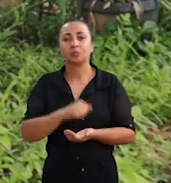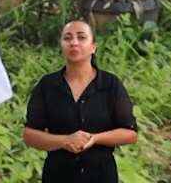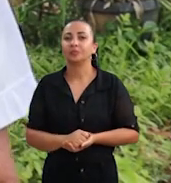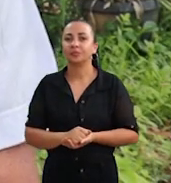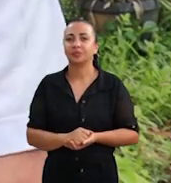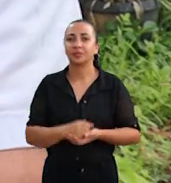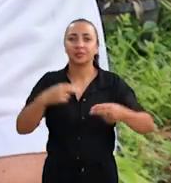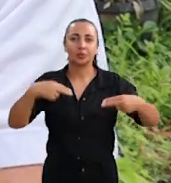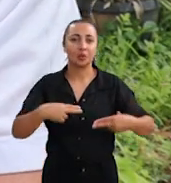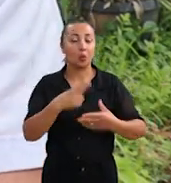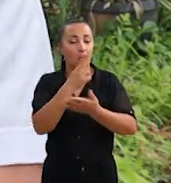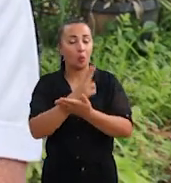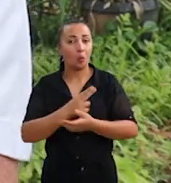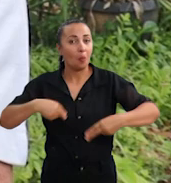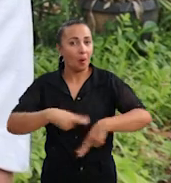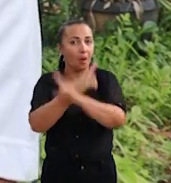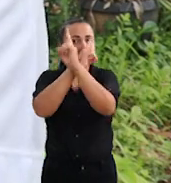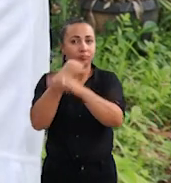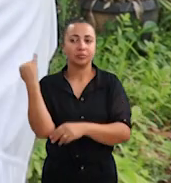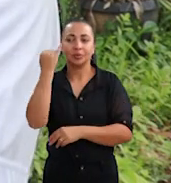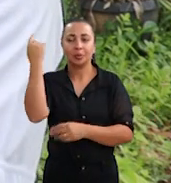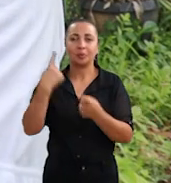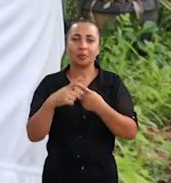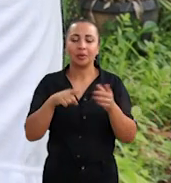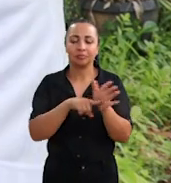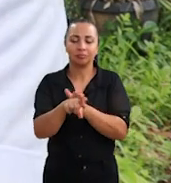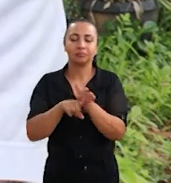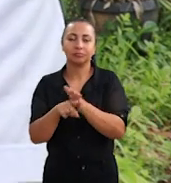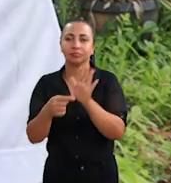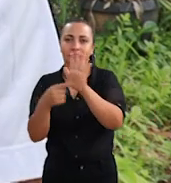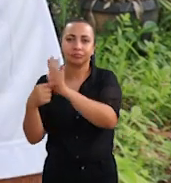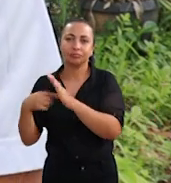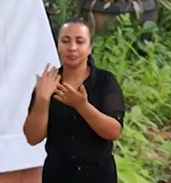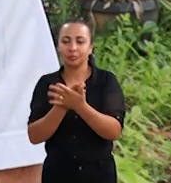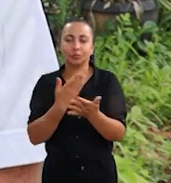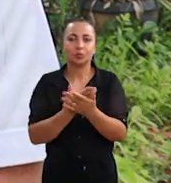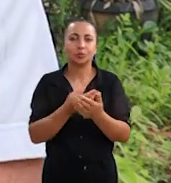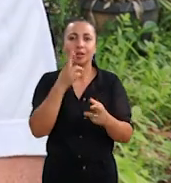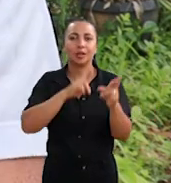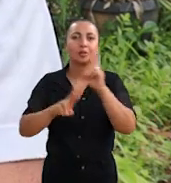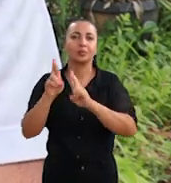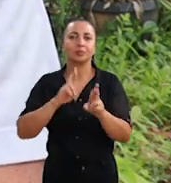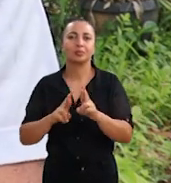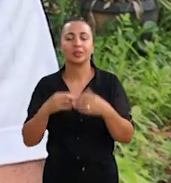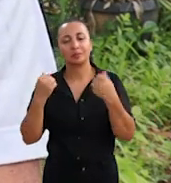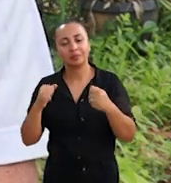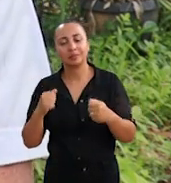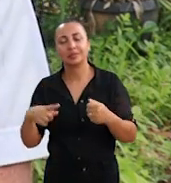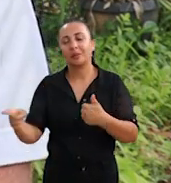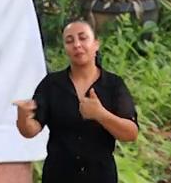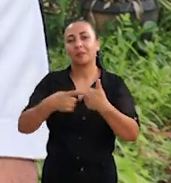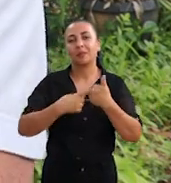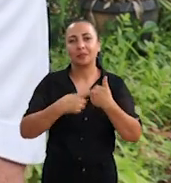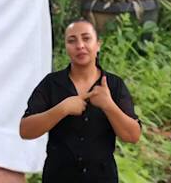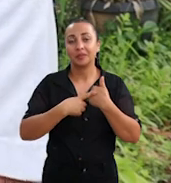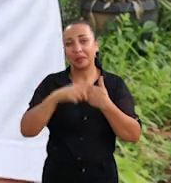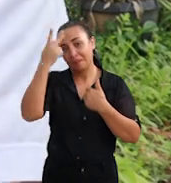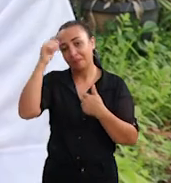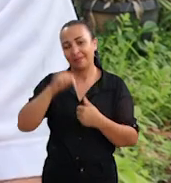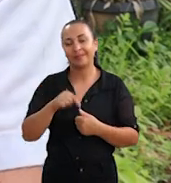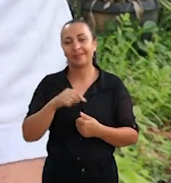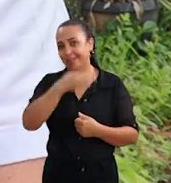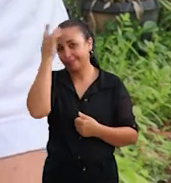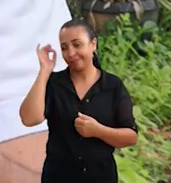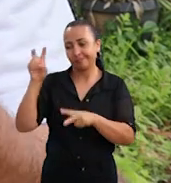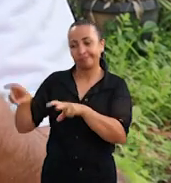UESB é fundamental, porque a pesquisa é que mostra, através dos estudos, resultados que devam ser positivos, evidentemente, para que esse